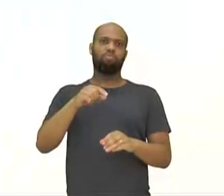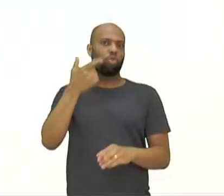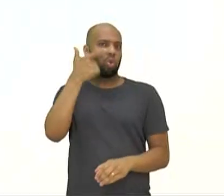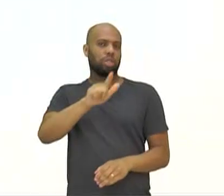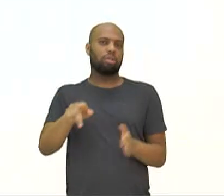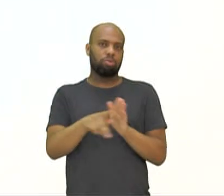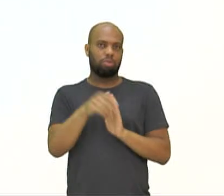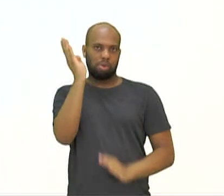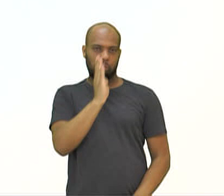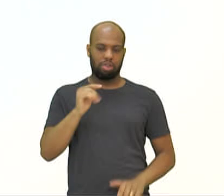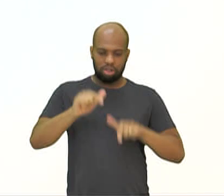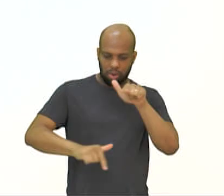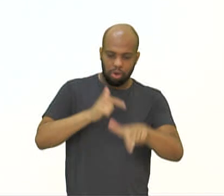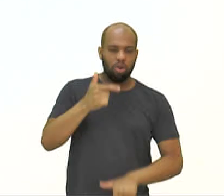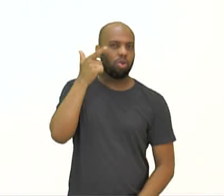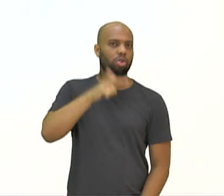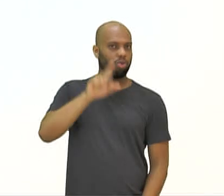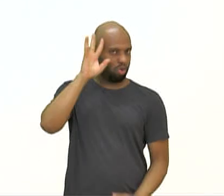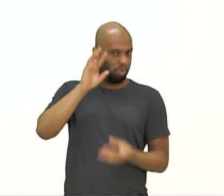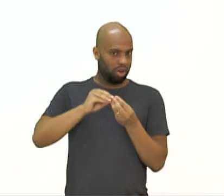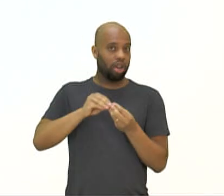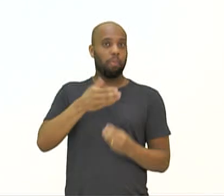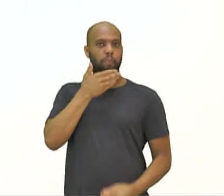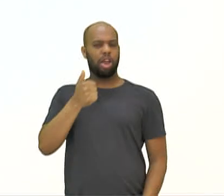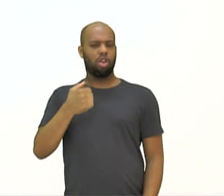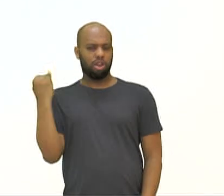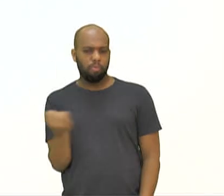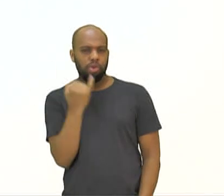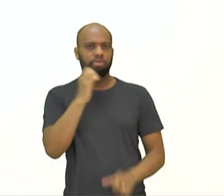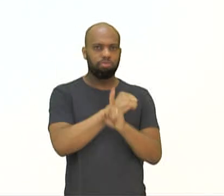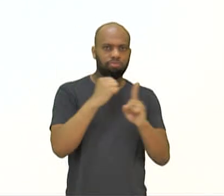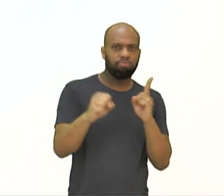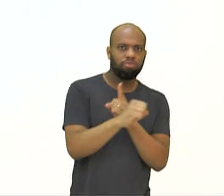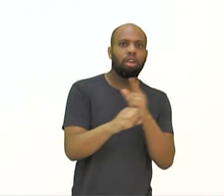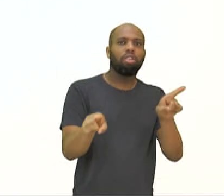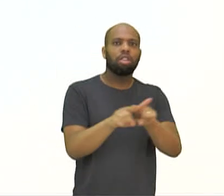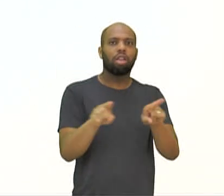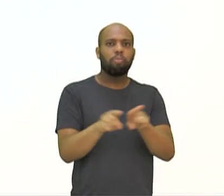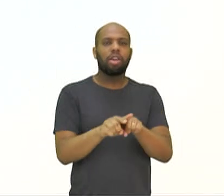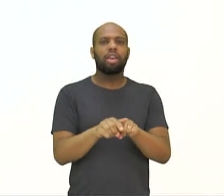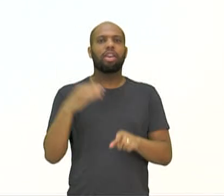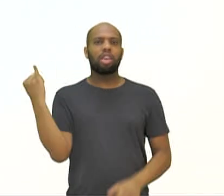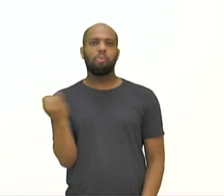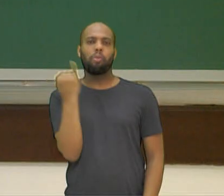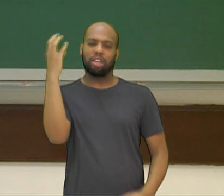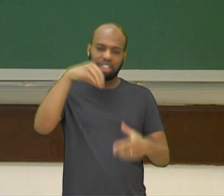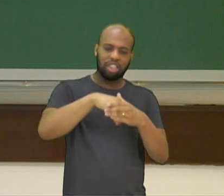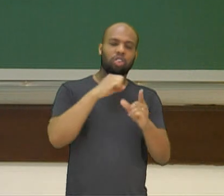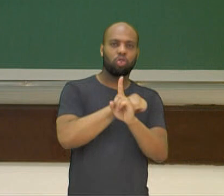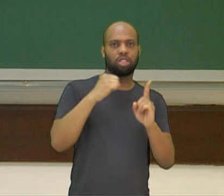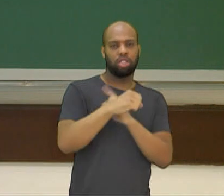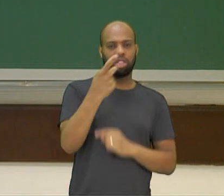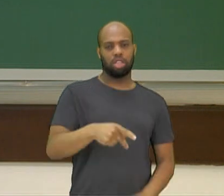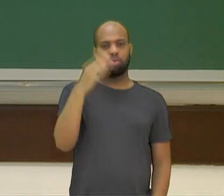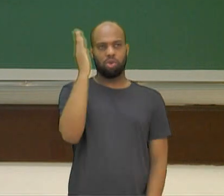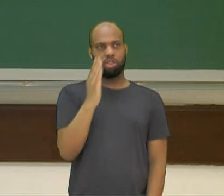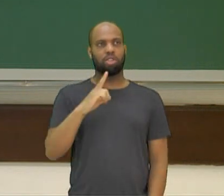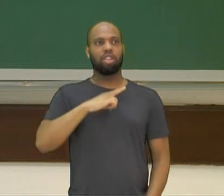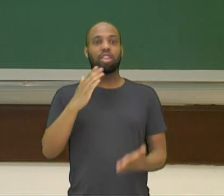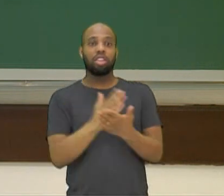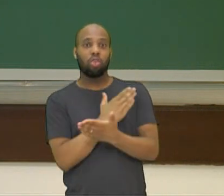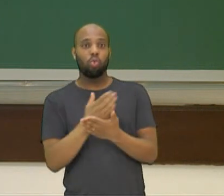dela puderam compreender melhor a sua importância social e a sua inclusão na sociedade brasileira. Aqui tem